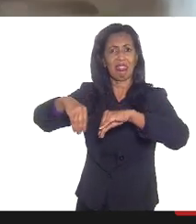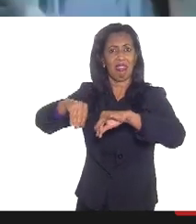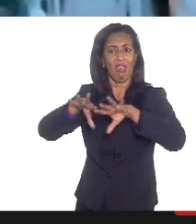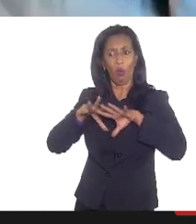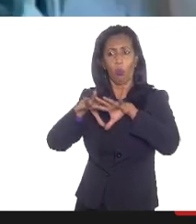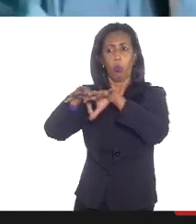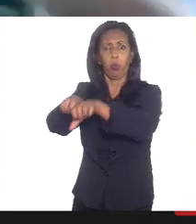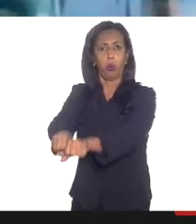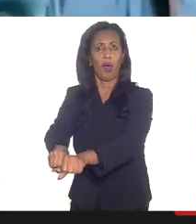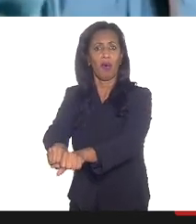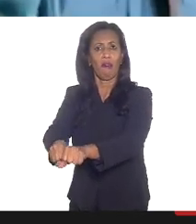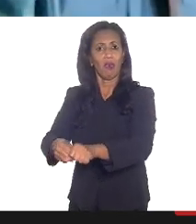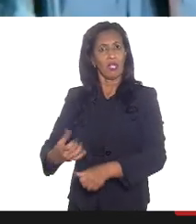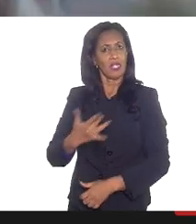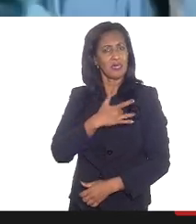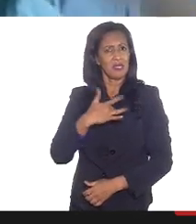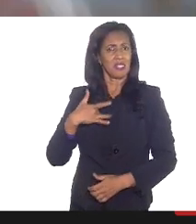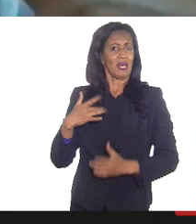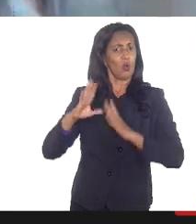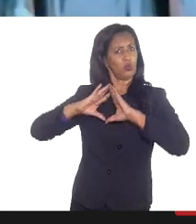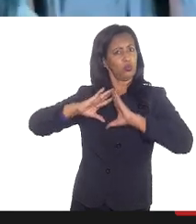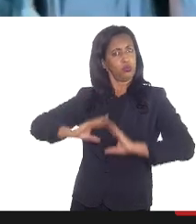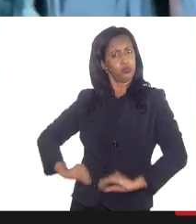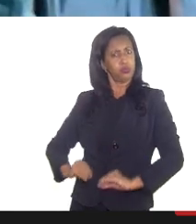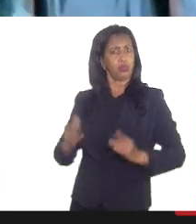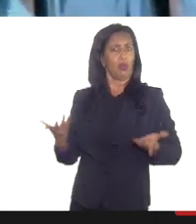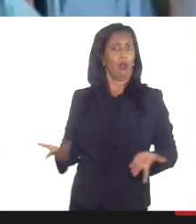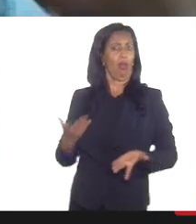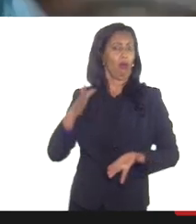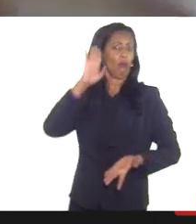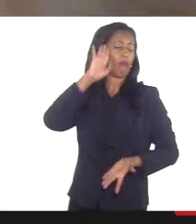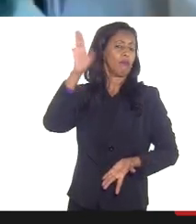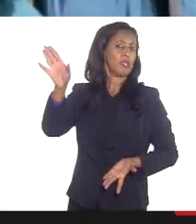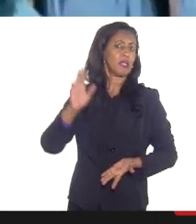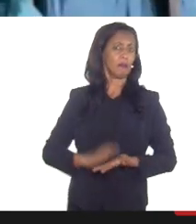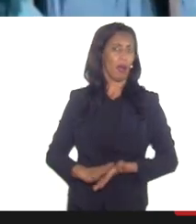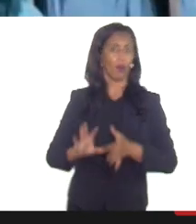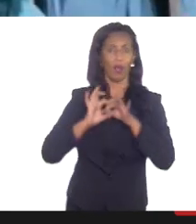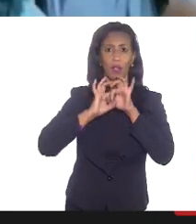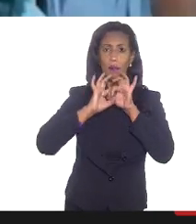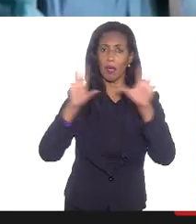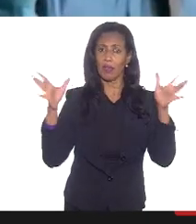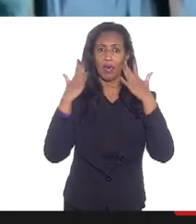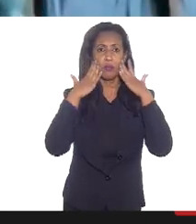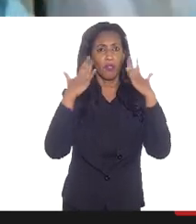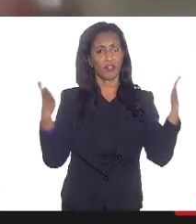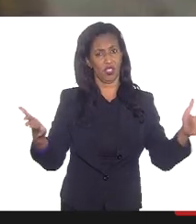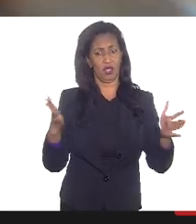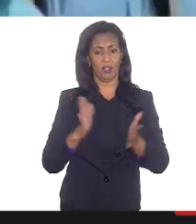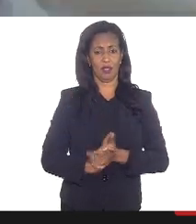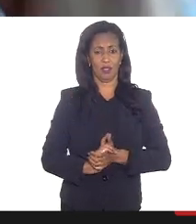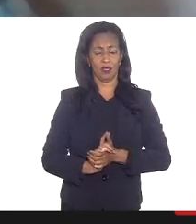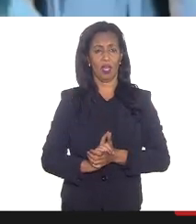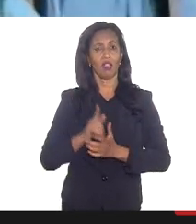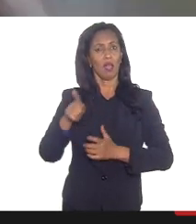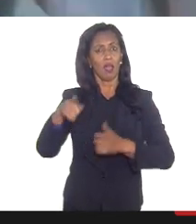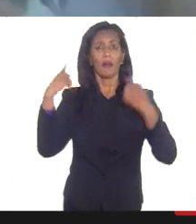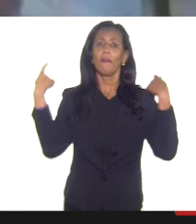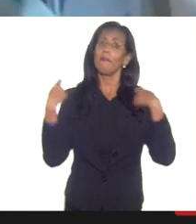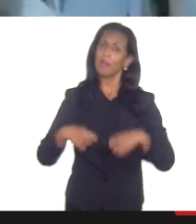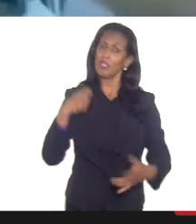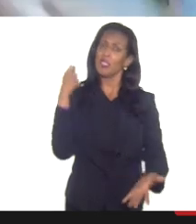sua saúde dizimada. Esse é que é o ponto central. E a liberdade de manifestação deve